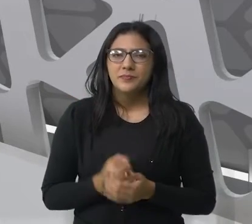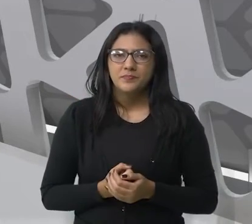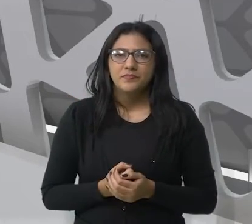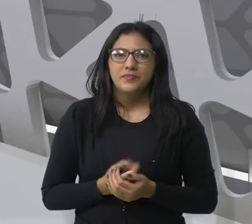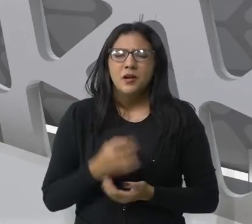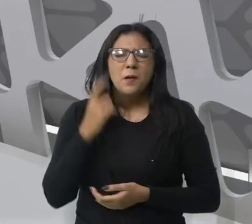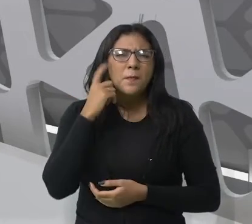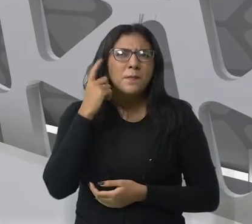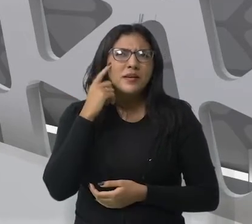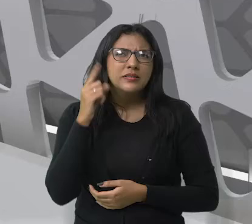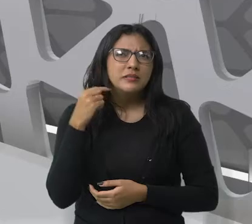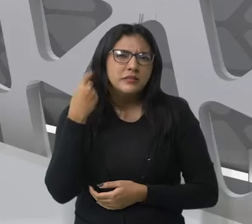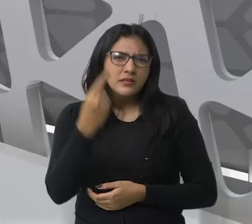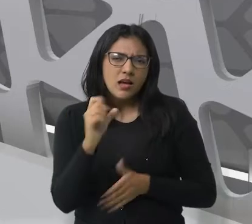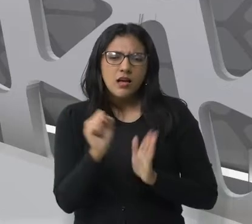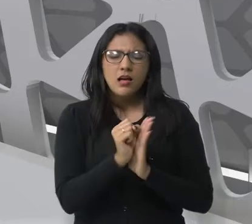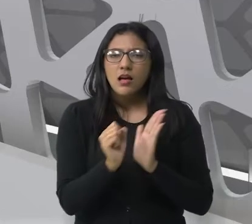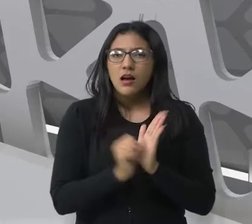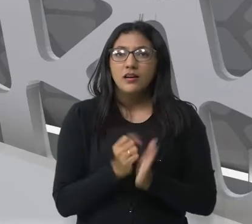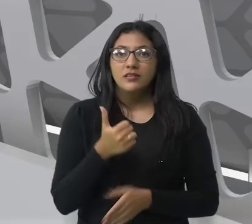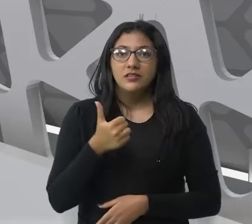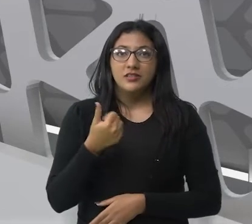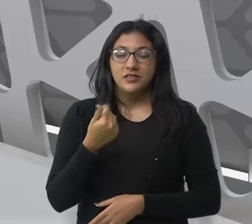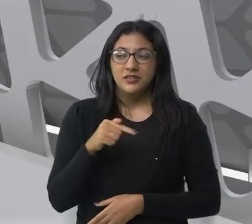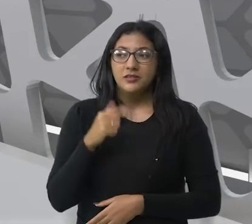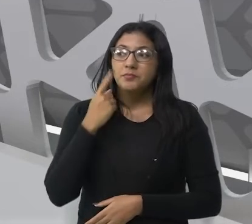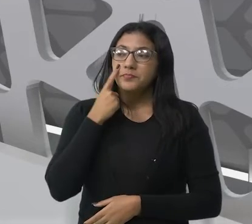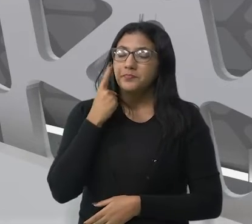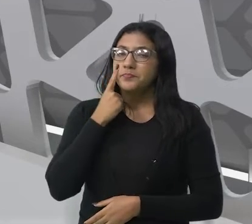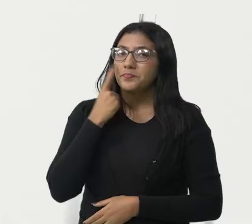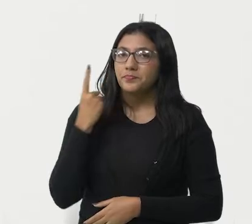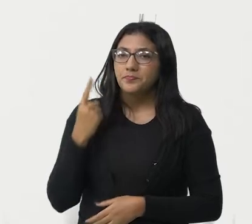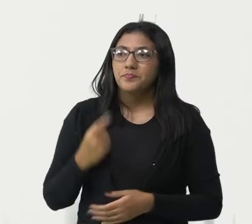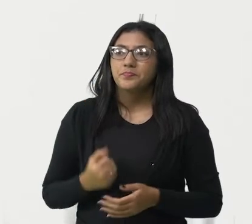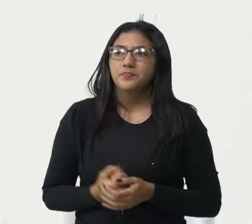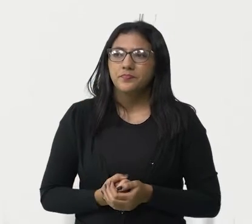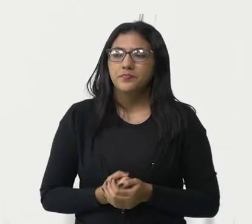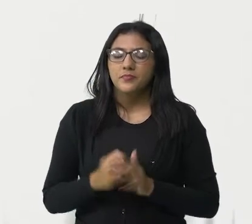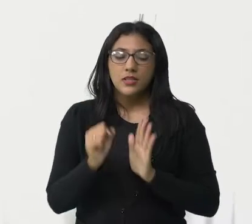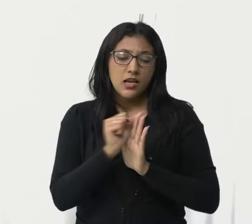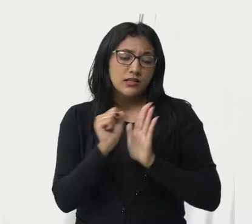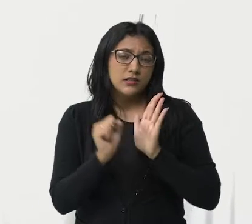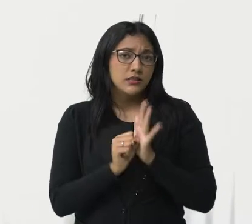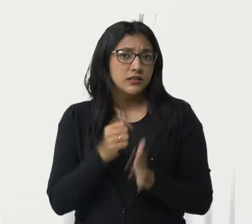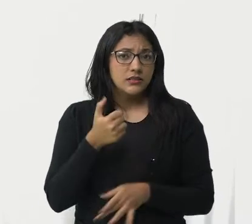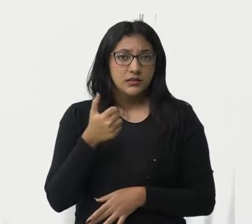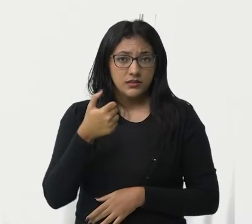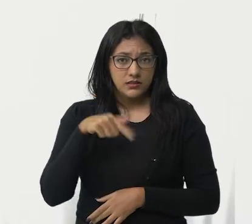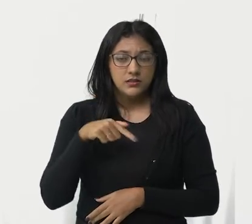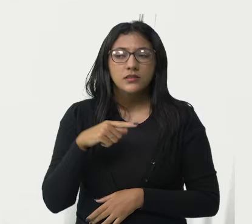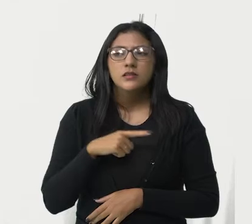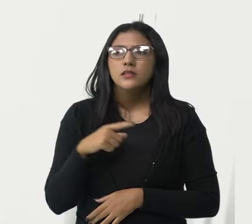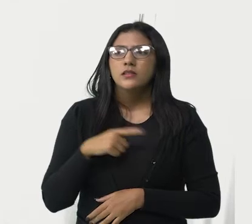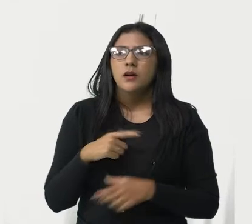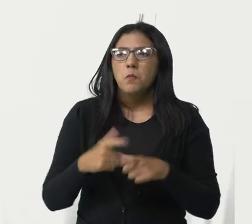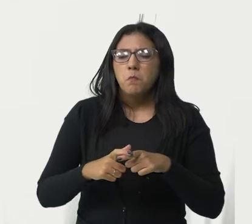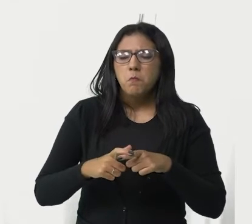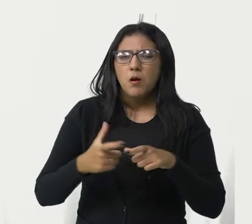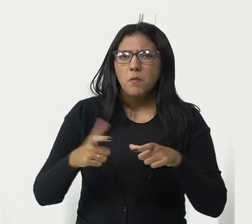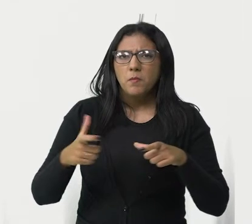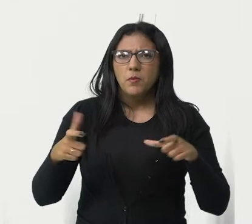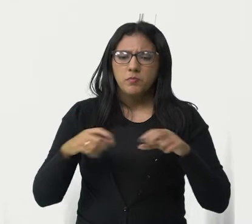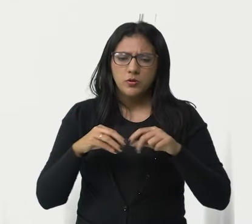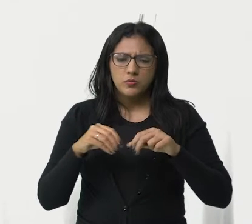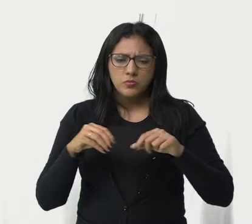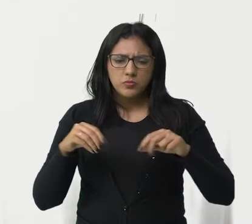no século XVII? Olha só, no século XVII, gente, vai ocorrer o quê? A expansão aí